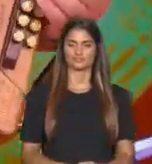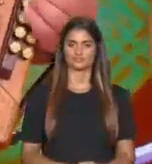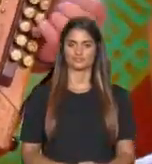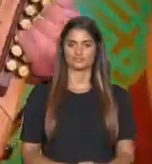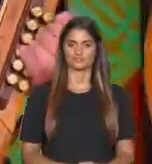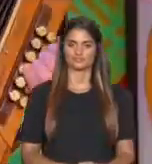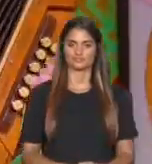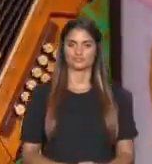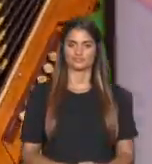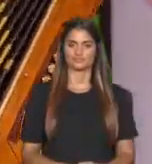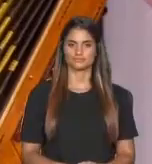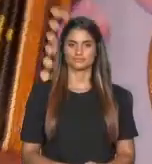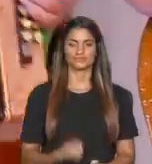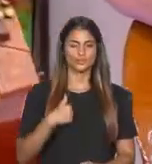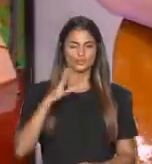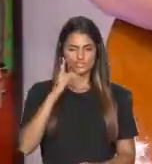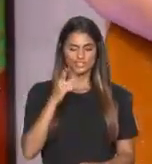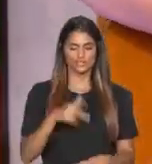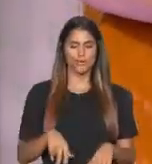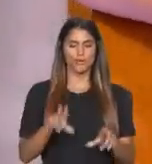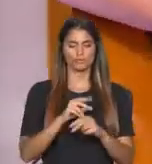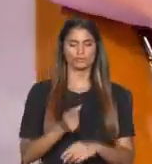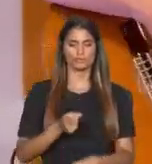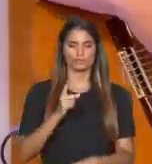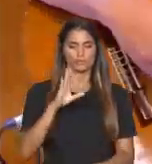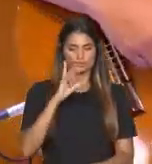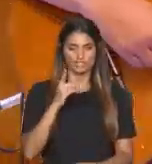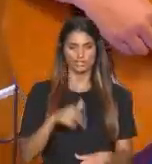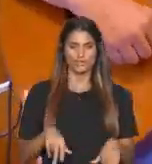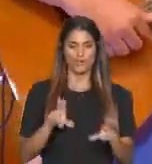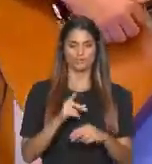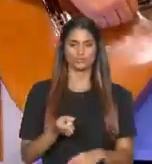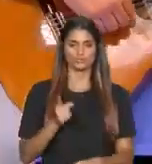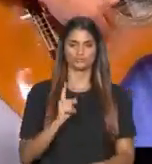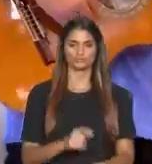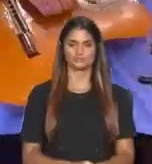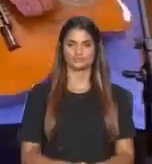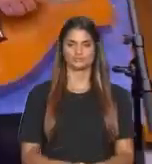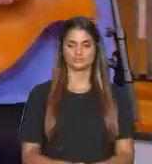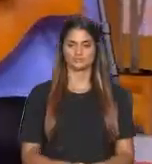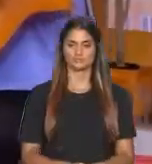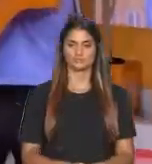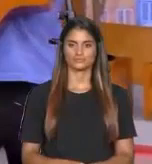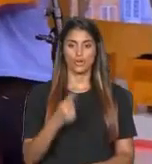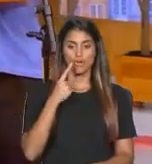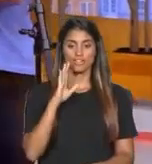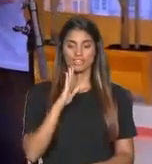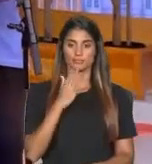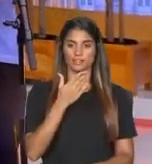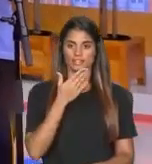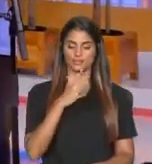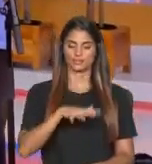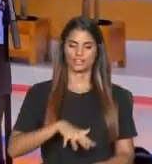Bem sei que isso não é novo. Bem sei que isso não é novo. Olha, depende do